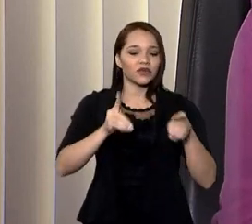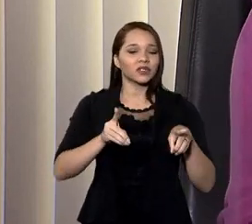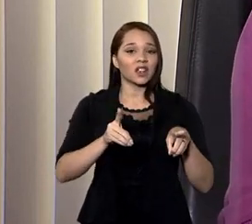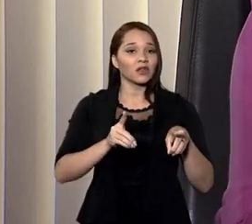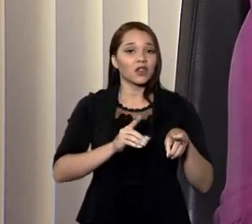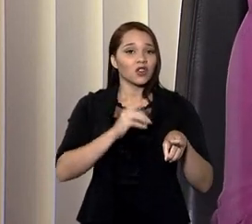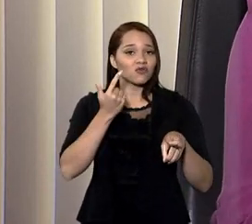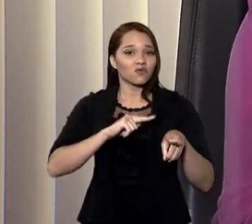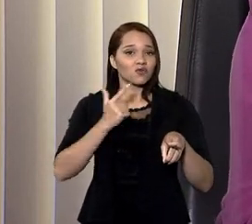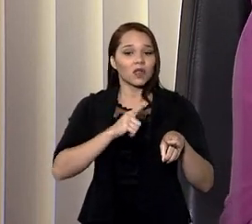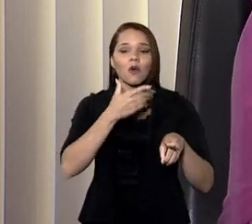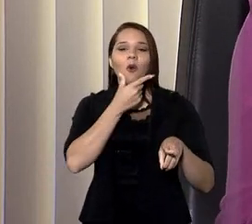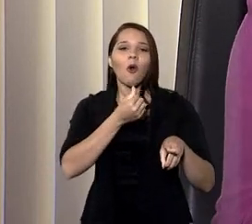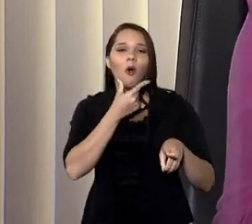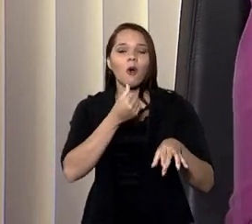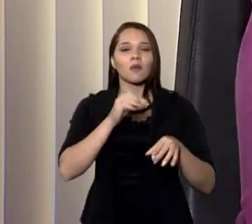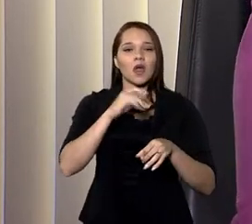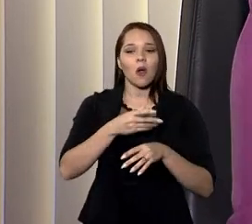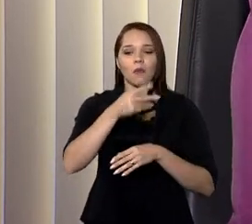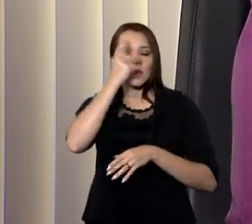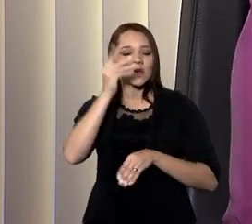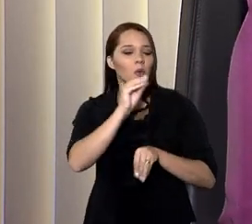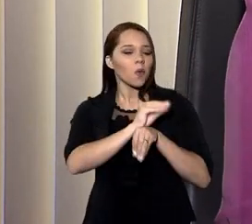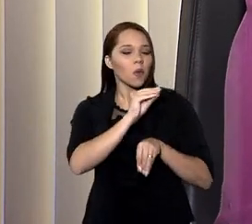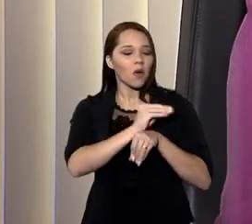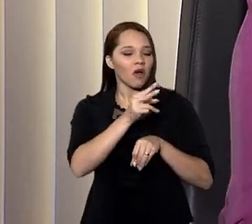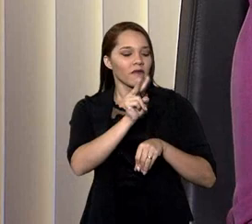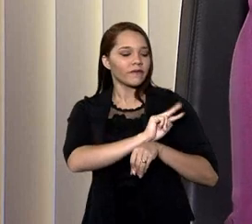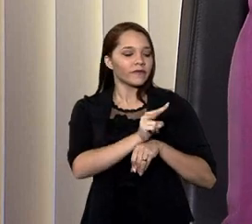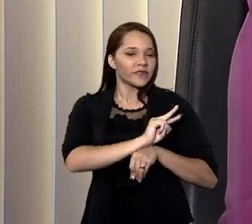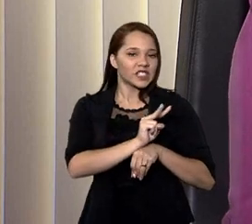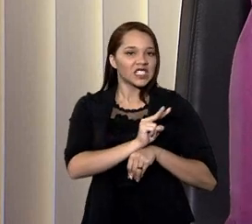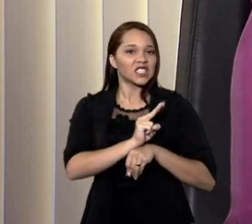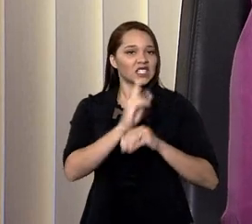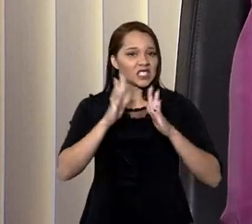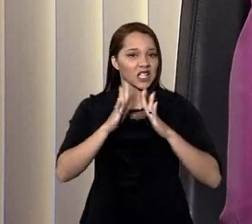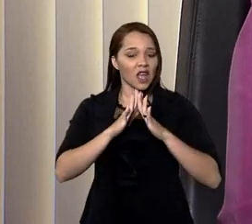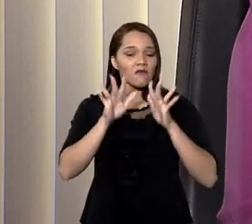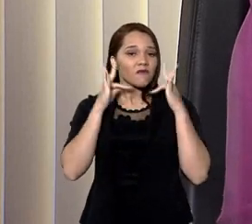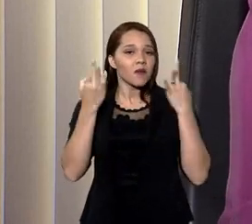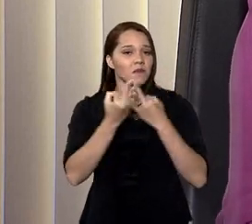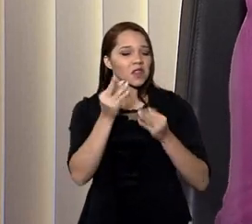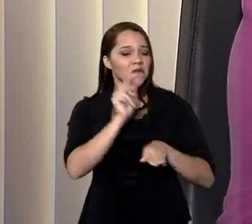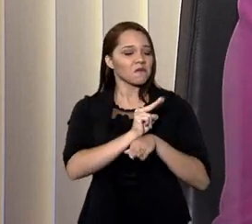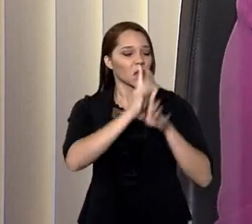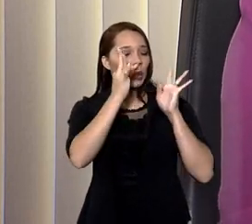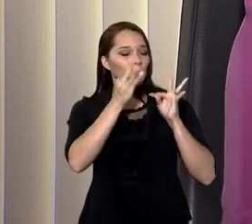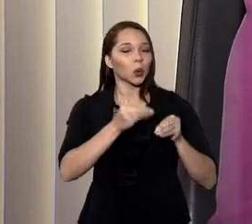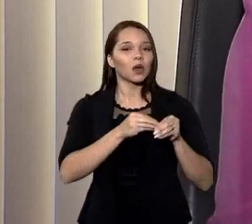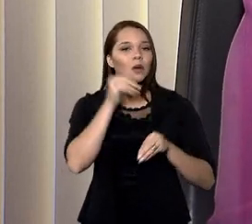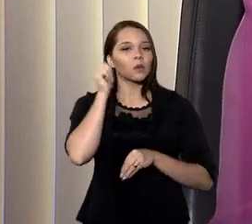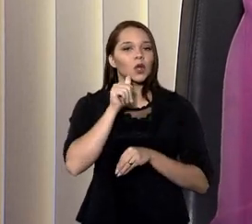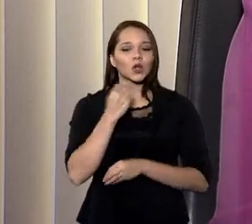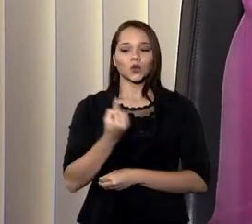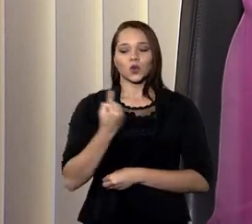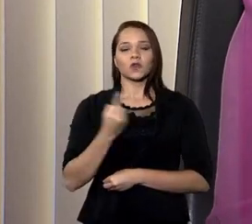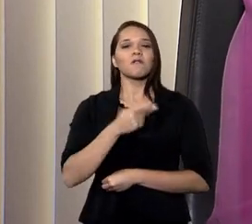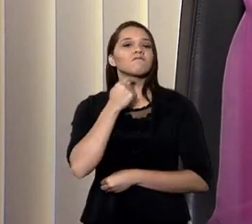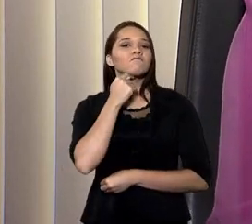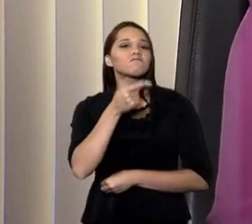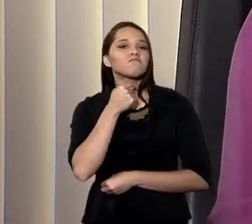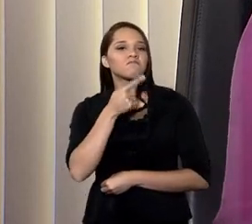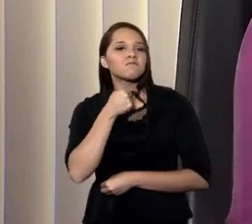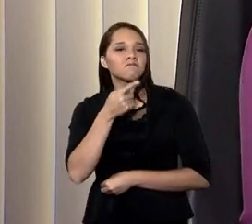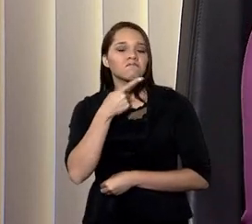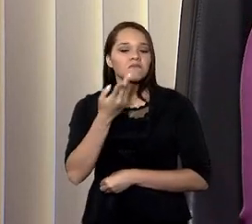não tivesse aquele homem o que ele provedor dentro de casa fiscalizando a família por inteiro a mulher sozinha não conseguiria criar